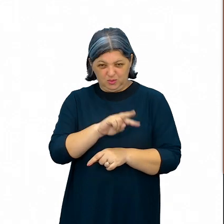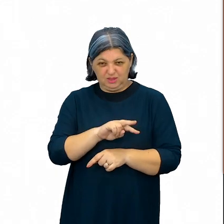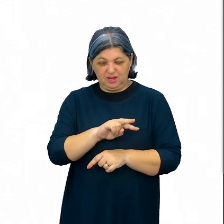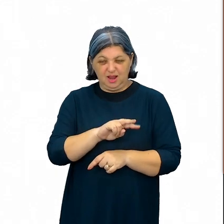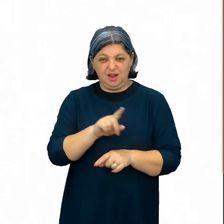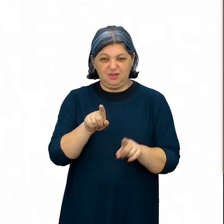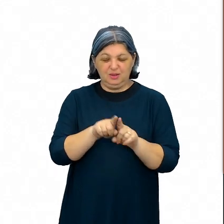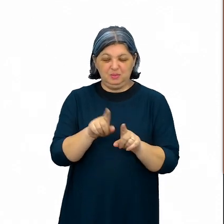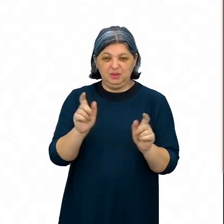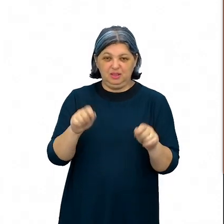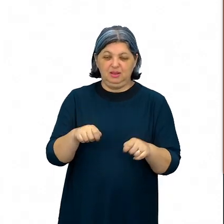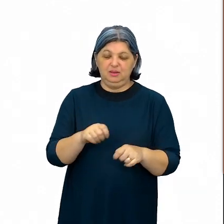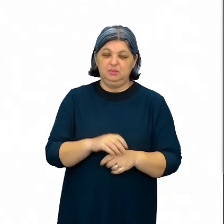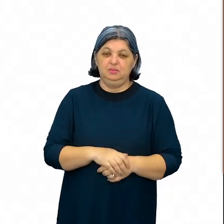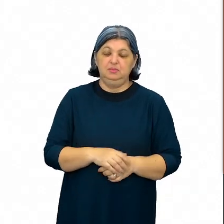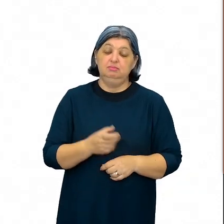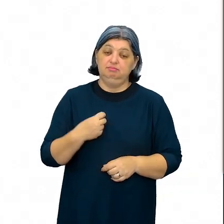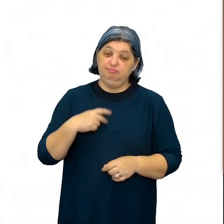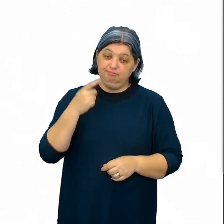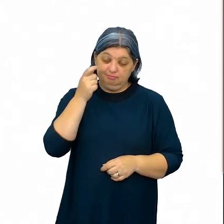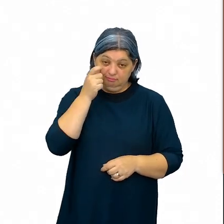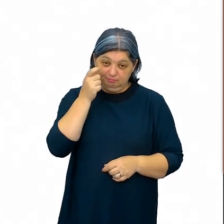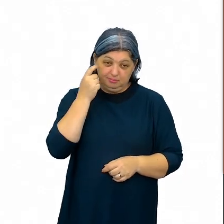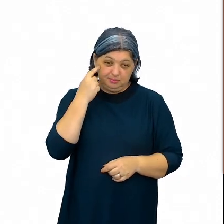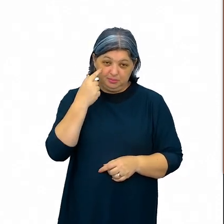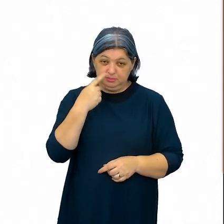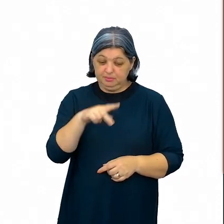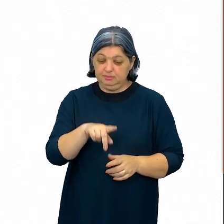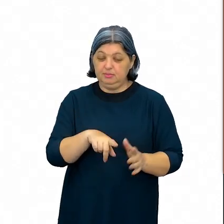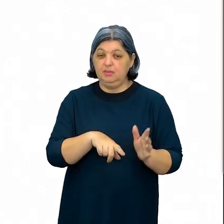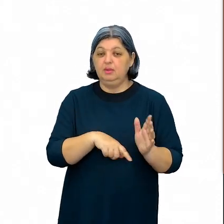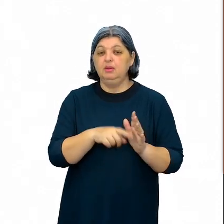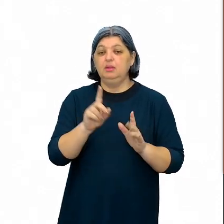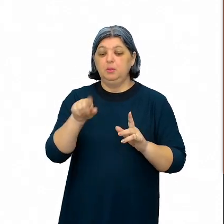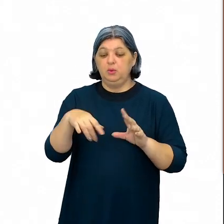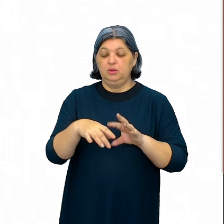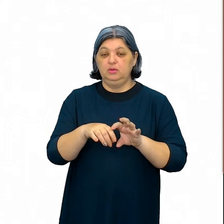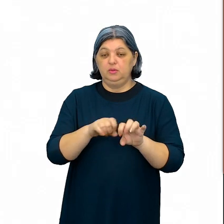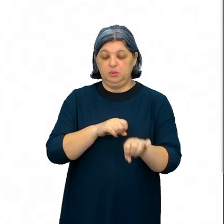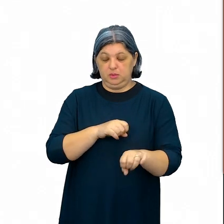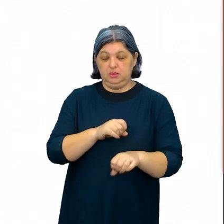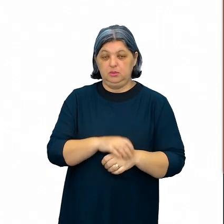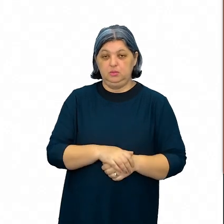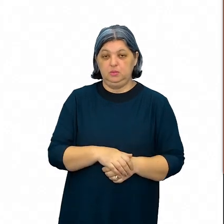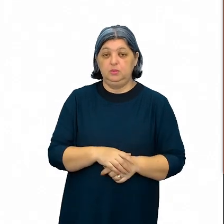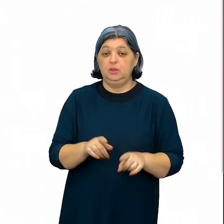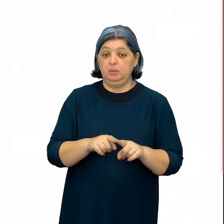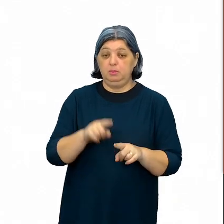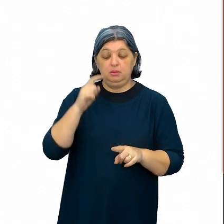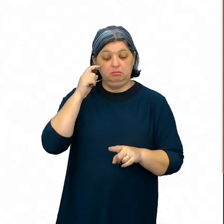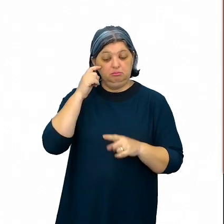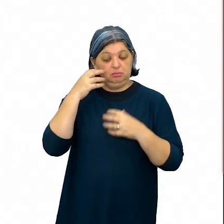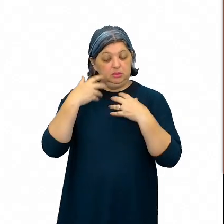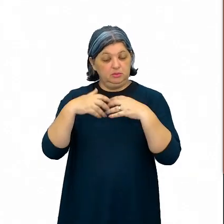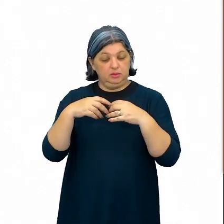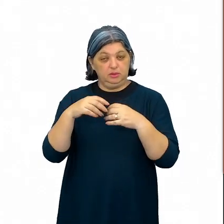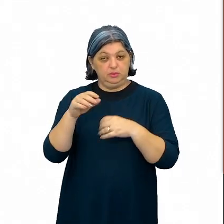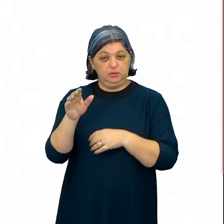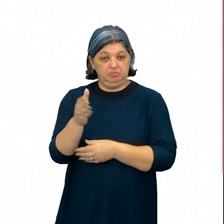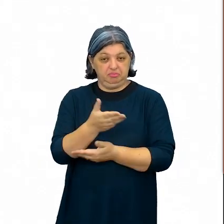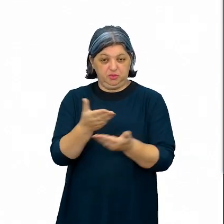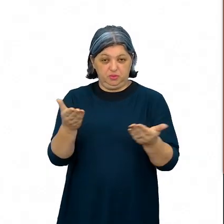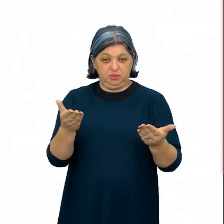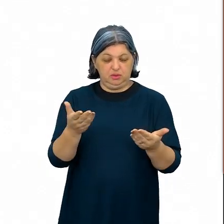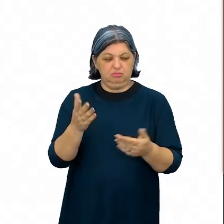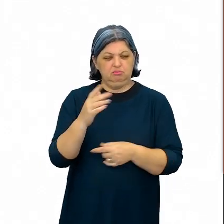nenhuma se você revisitar esse esse questionamento após a nossa formação após as suas reflexões e